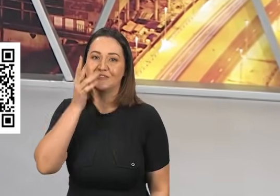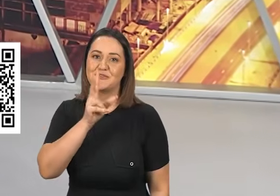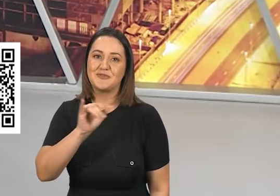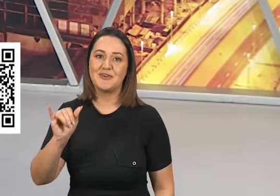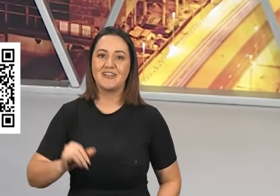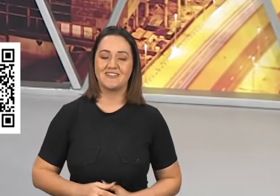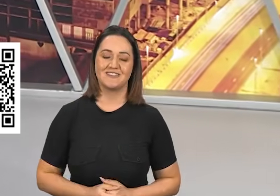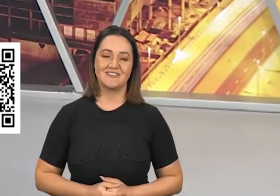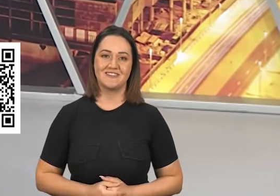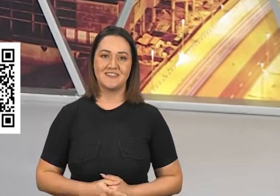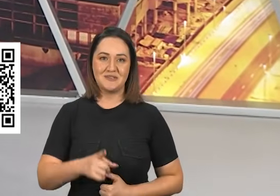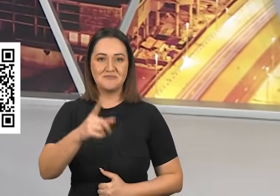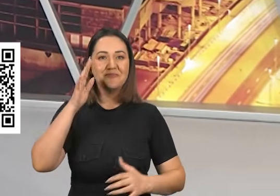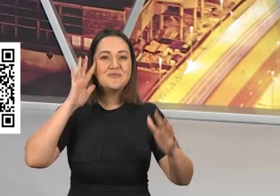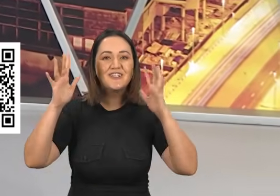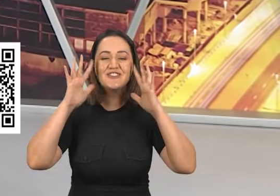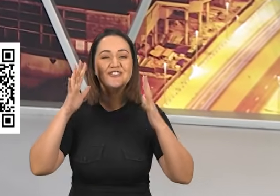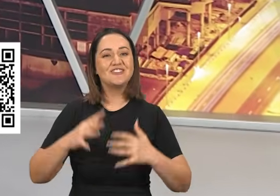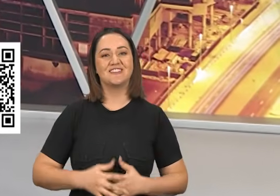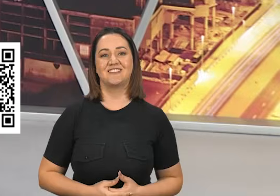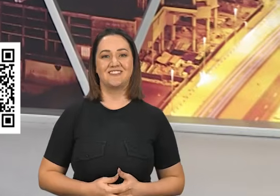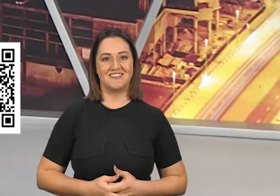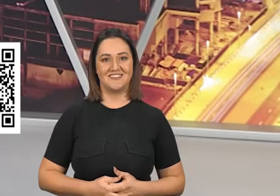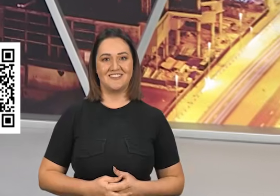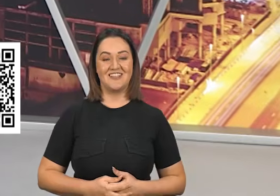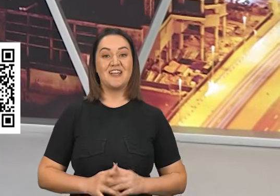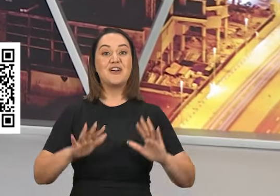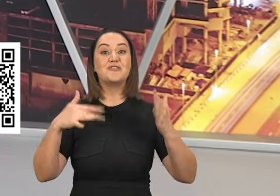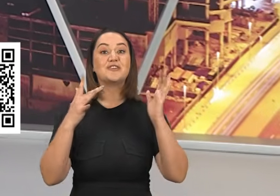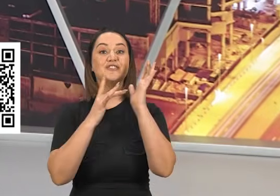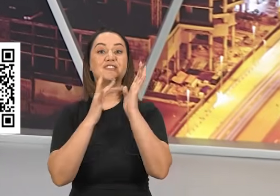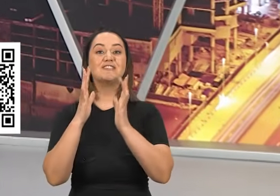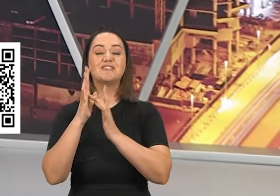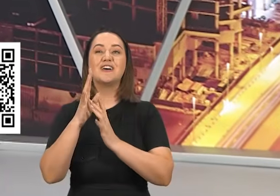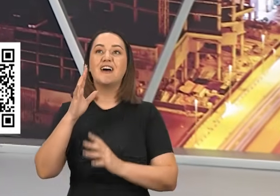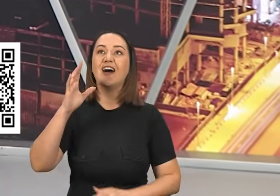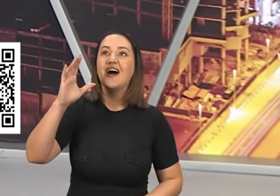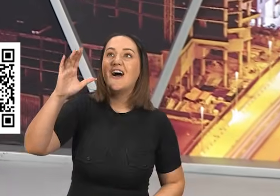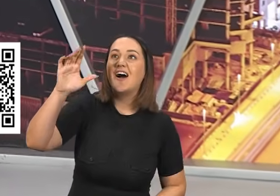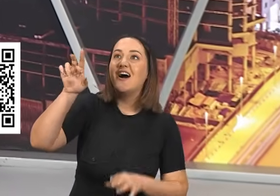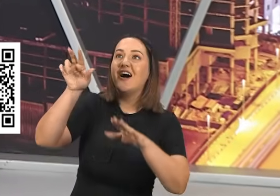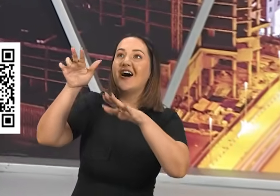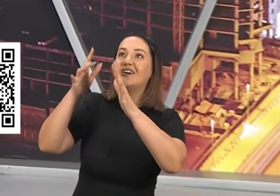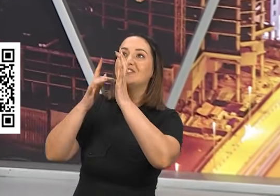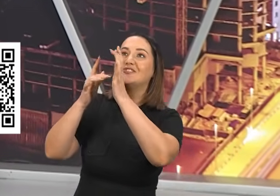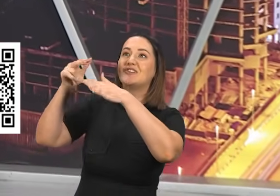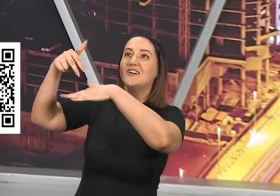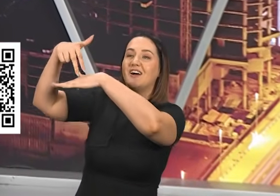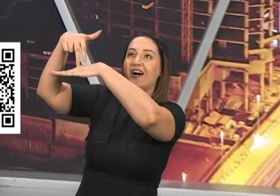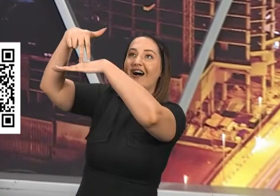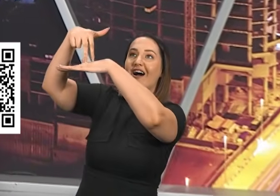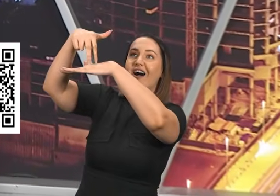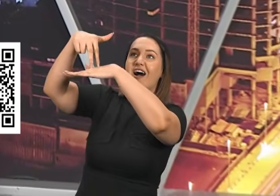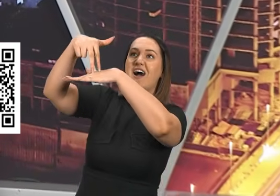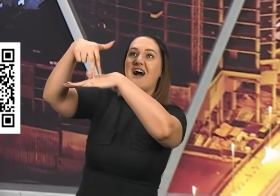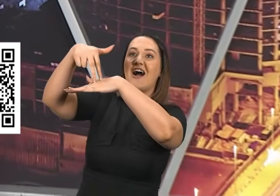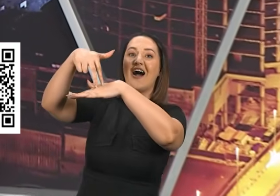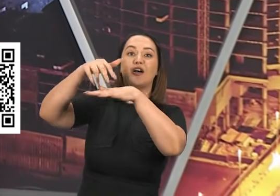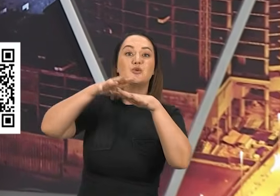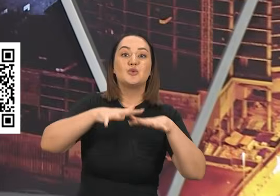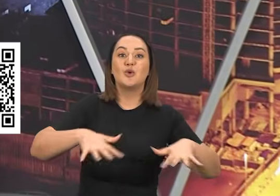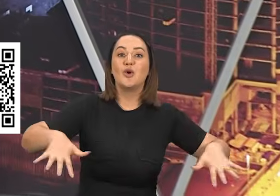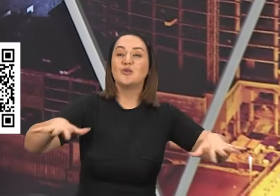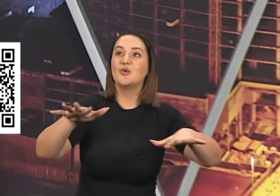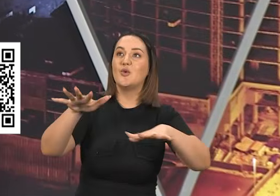voltando. Imagina esse dia maravilhoso, quando Jesus aparecer nas nuvens dos céus,